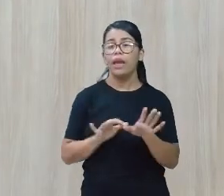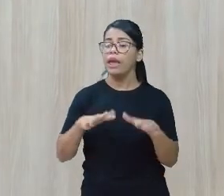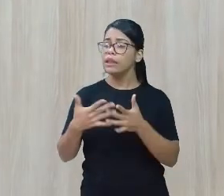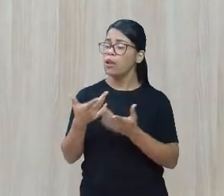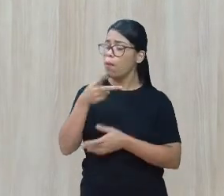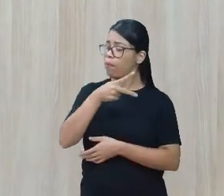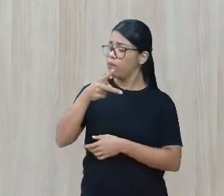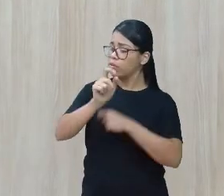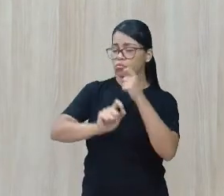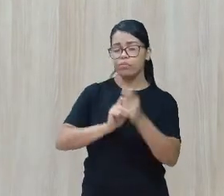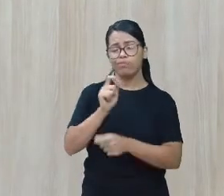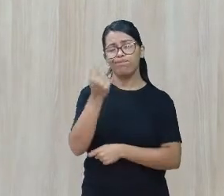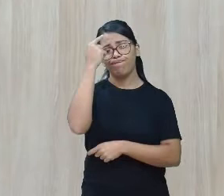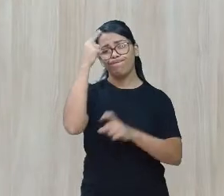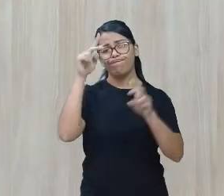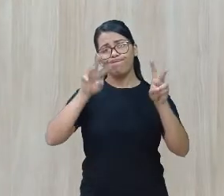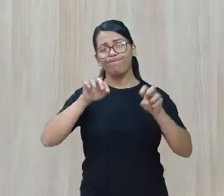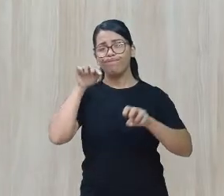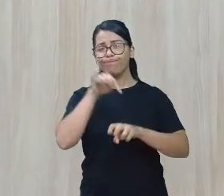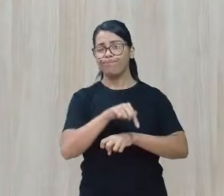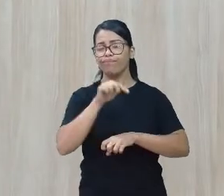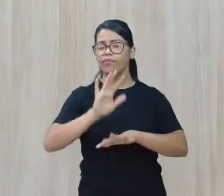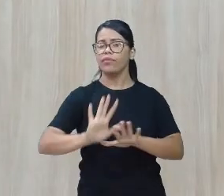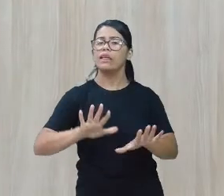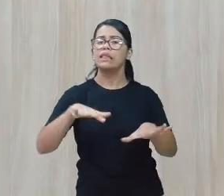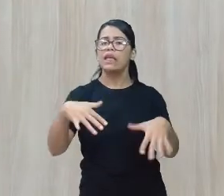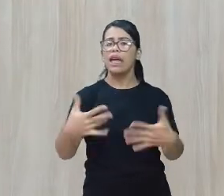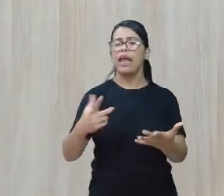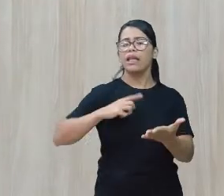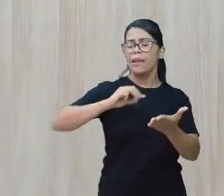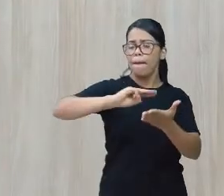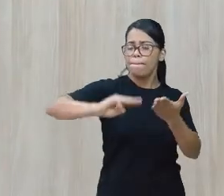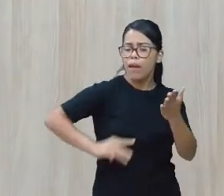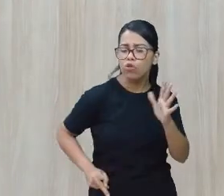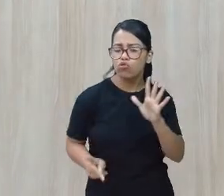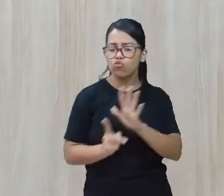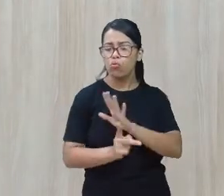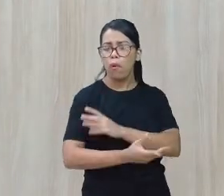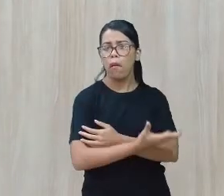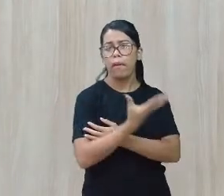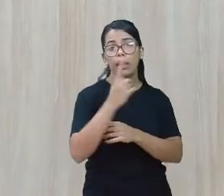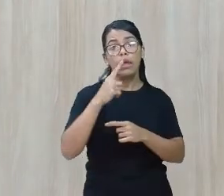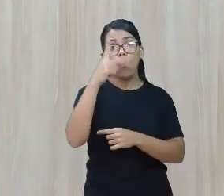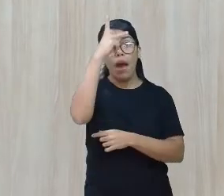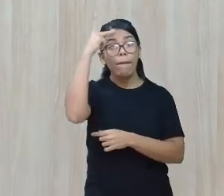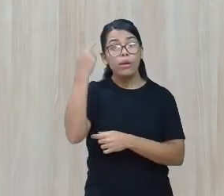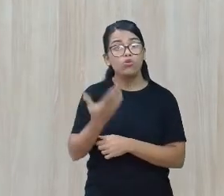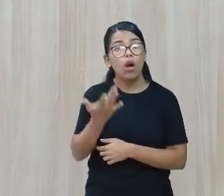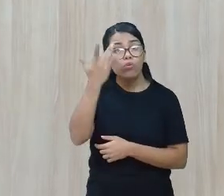Isabel, o que é que a senhora acha? Será que os métodos, o desconhecimento dos métodos